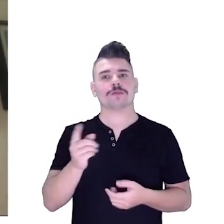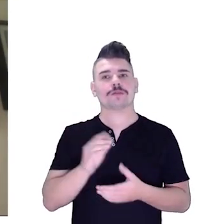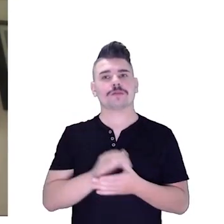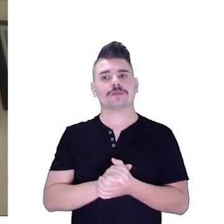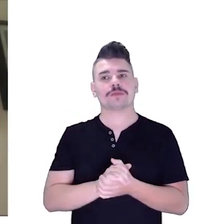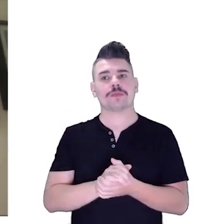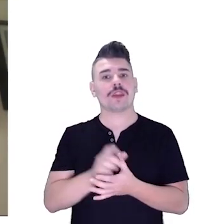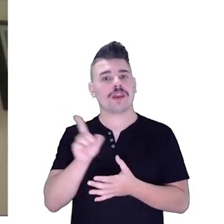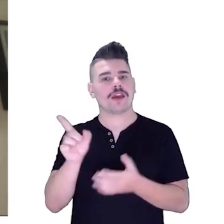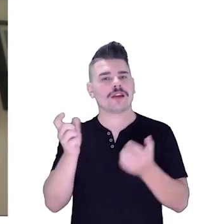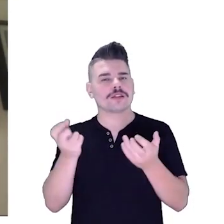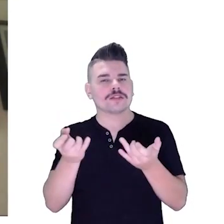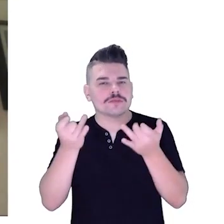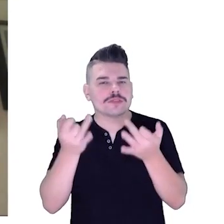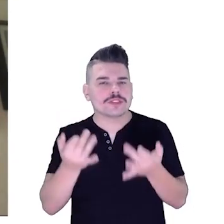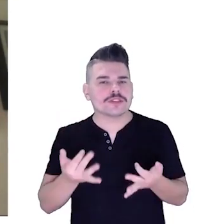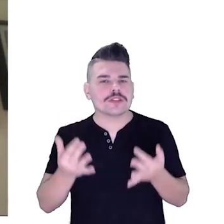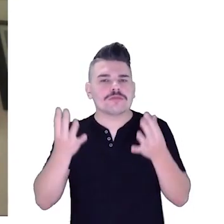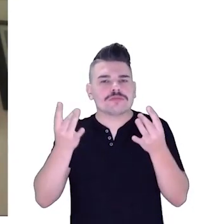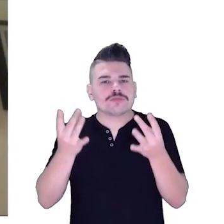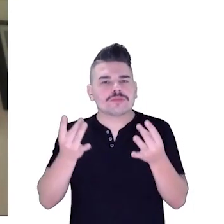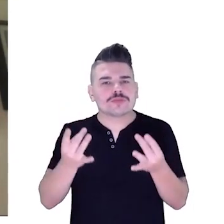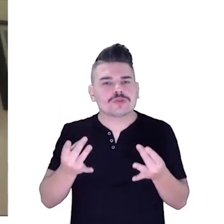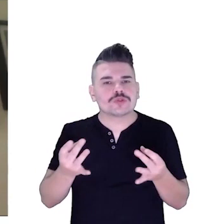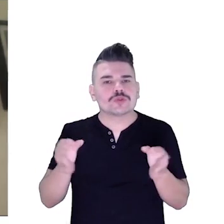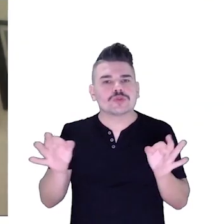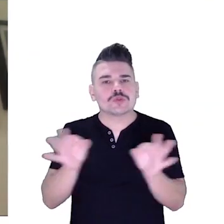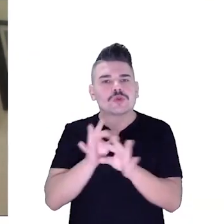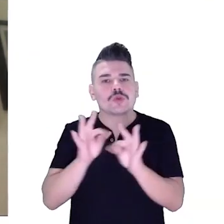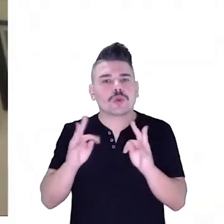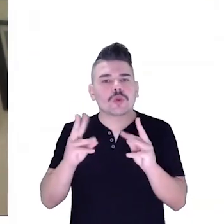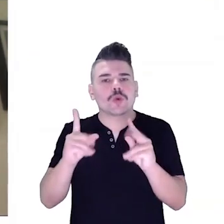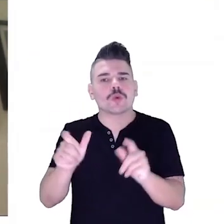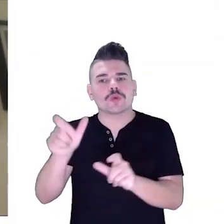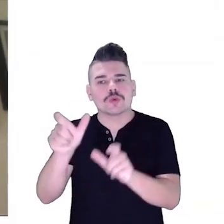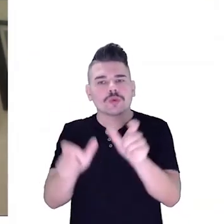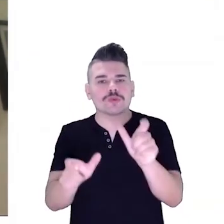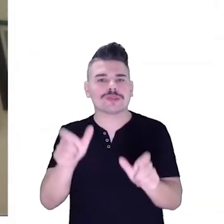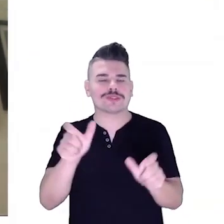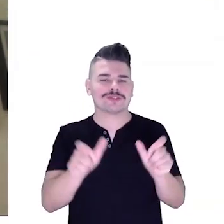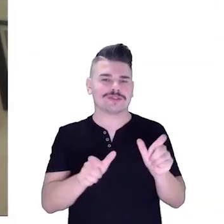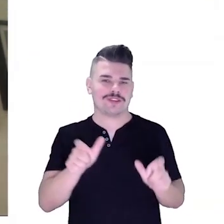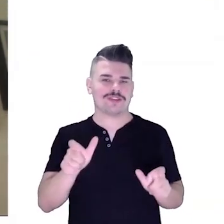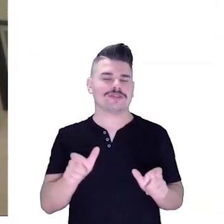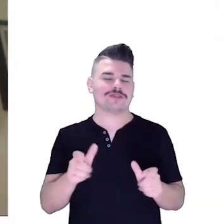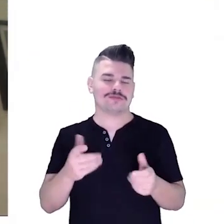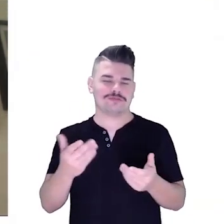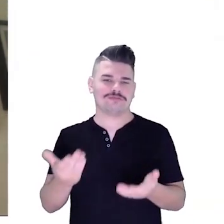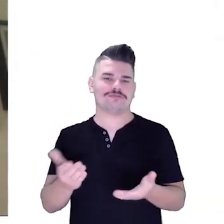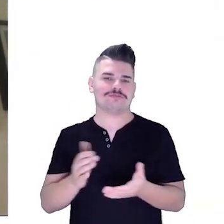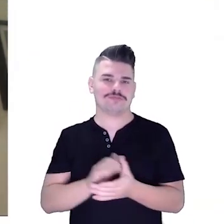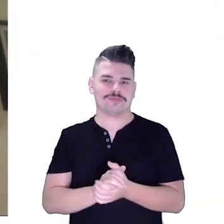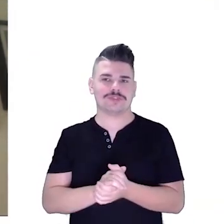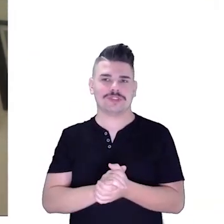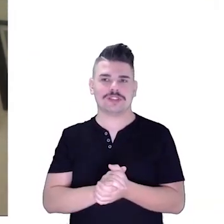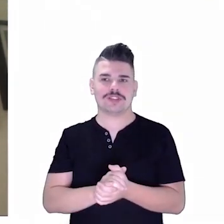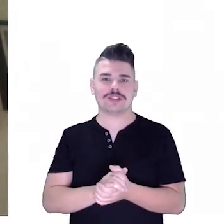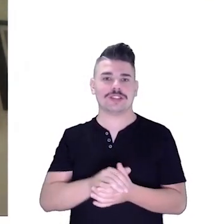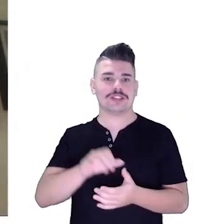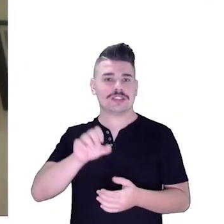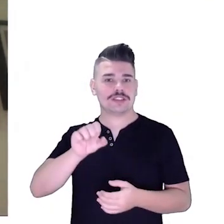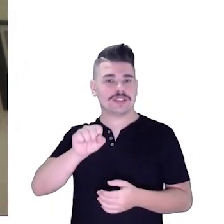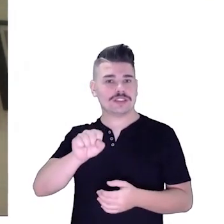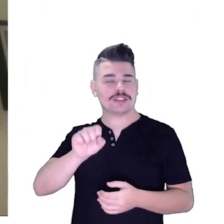porque ela, né, comenta então todos esses essas personagens, né?